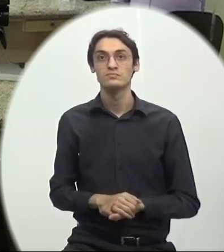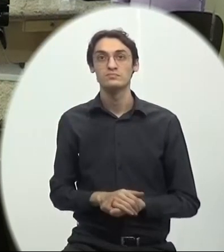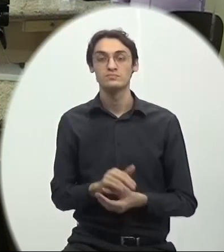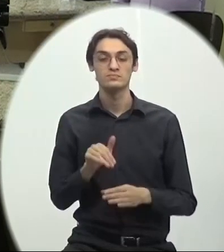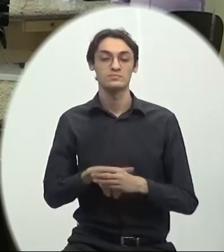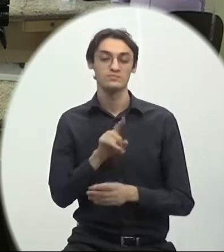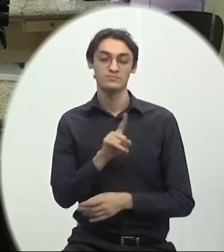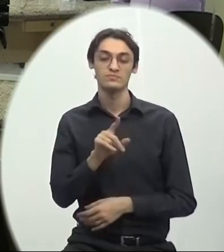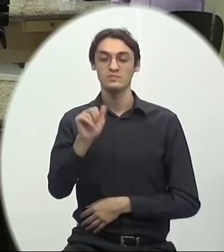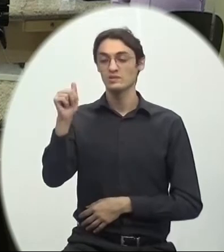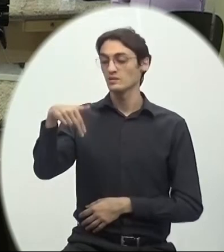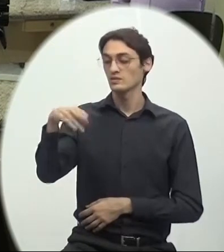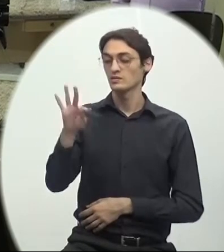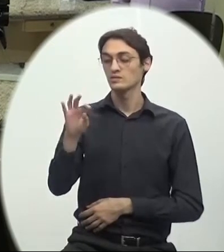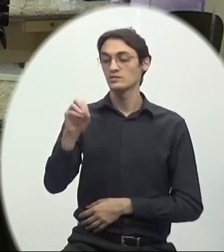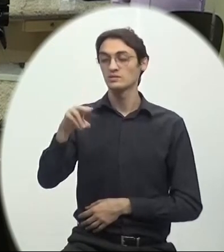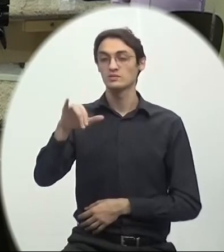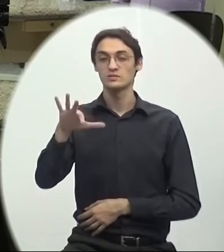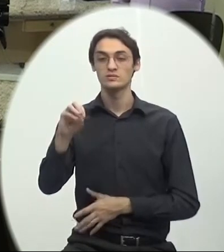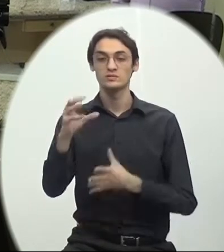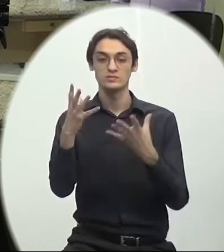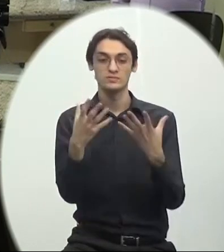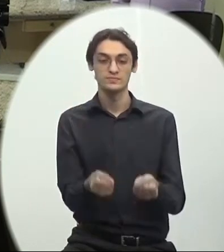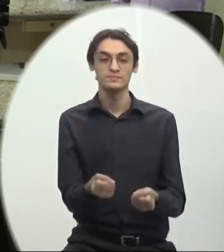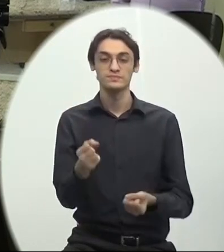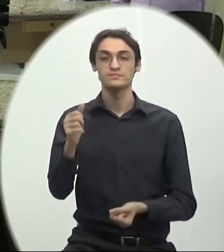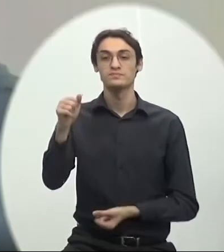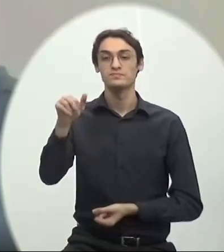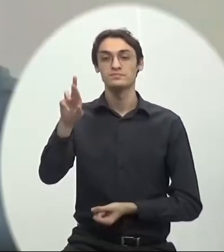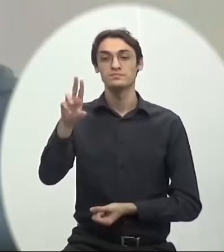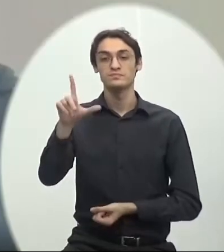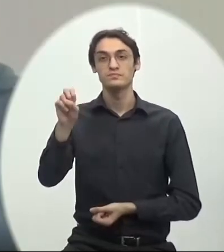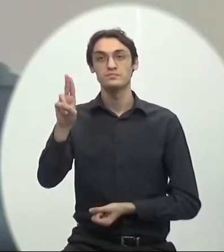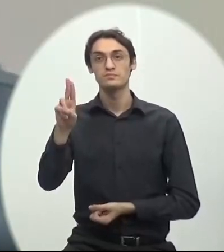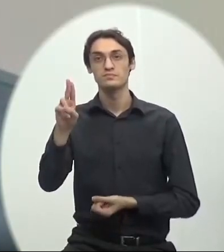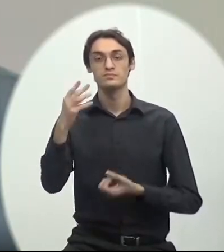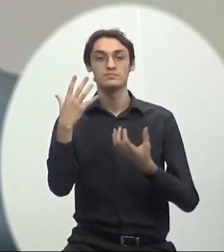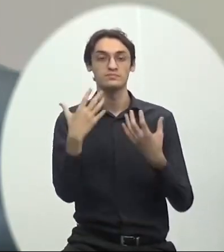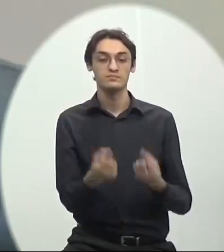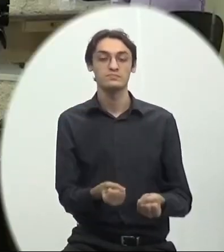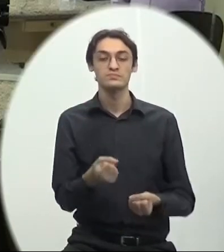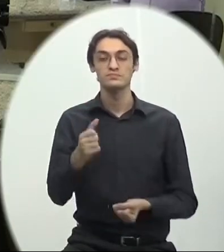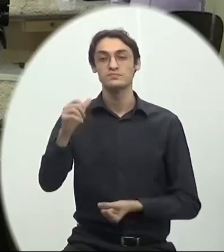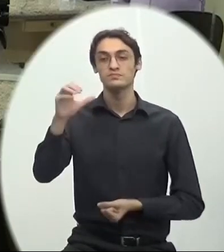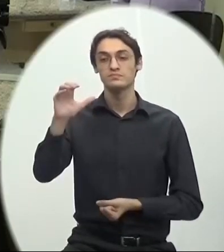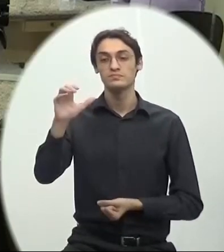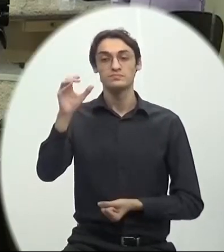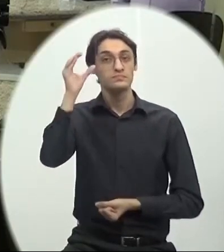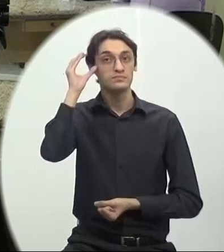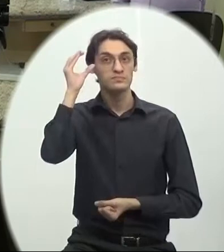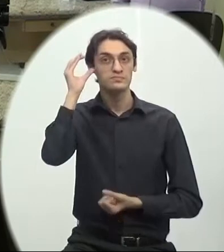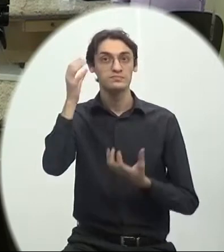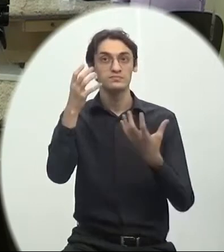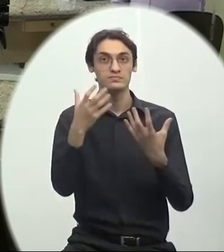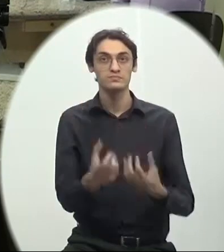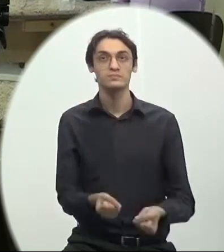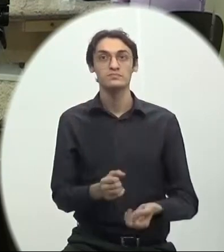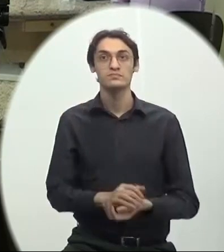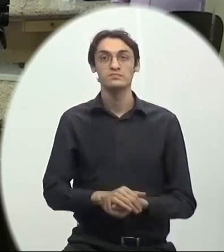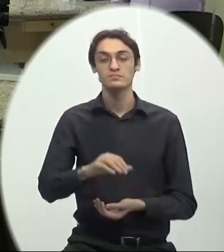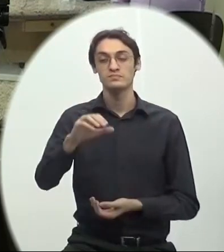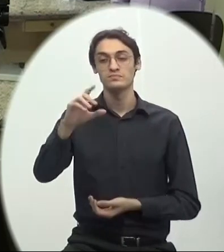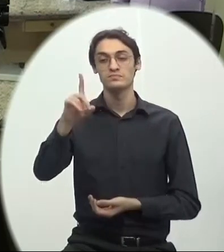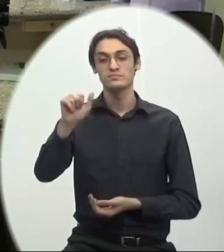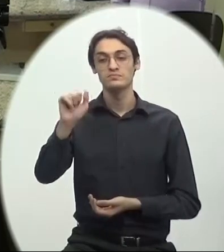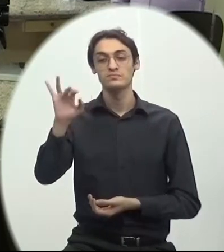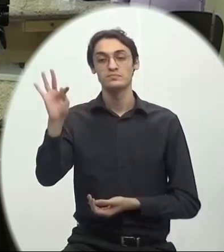Antônio Manuel. Favorável. Favorável, vereadora Arleu da Silveira. Favor, vereadora Camilo Nascimento. Favor, vereador